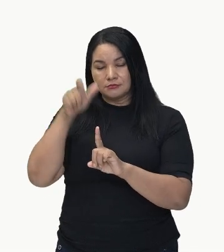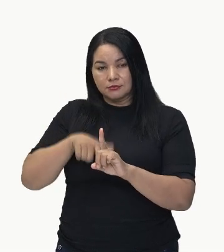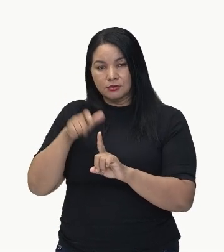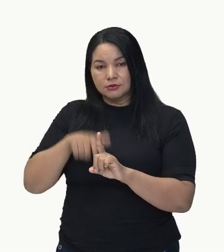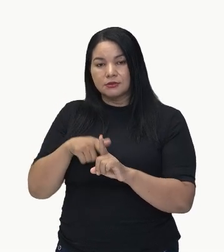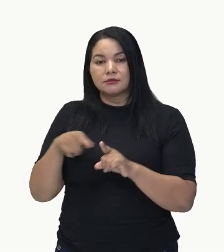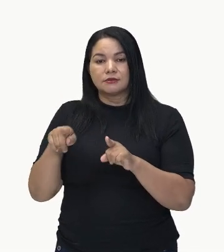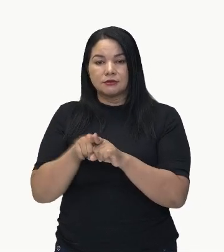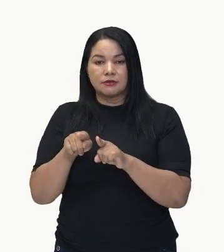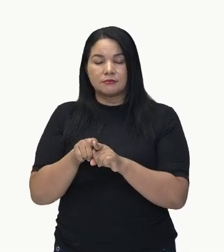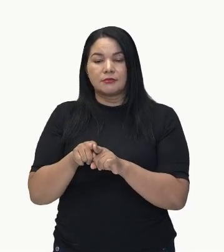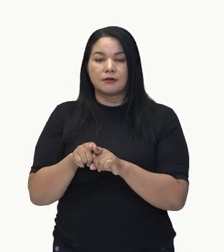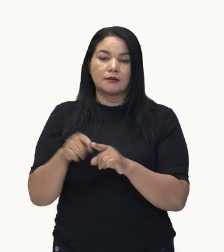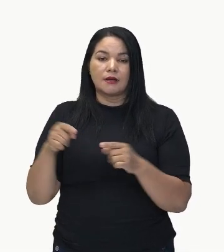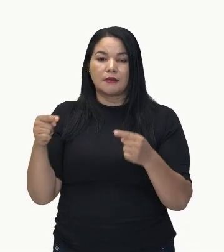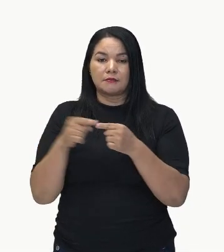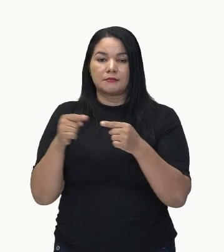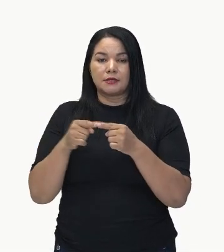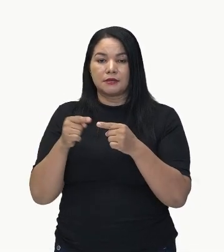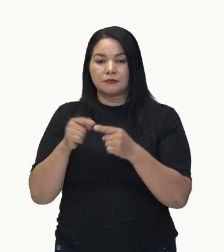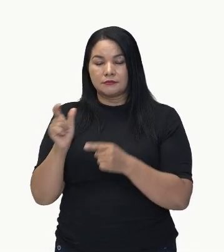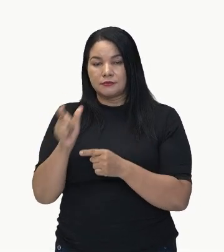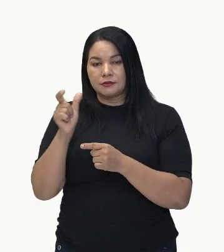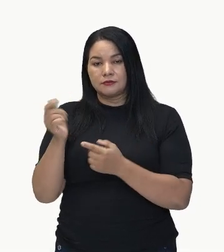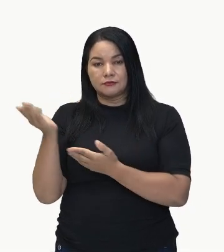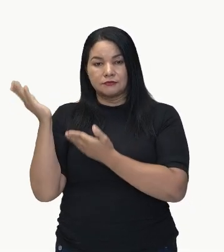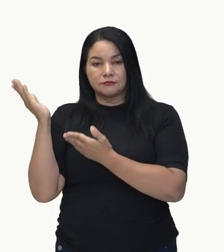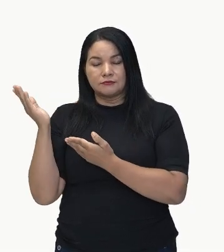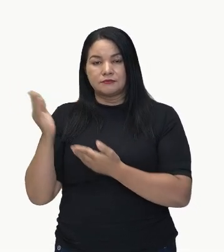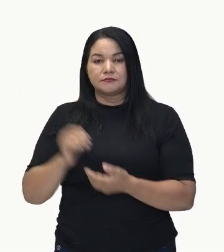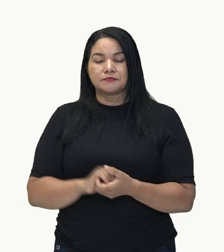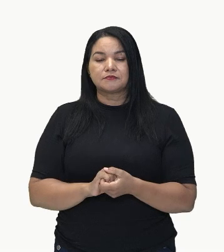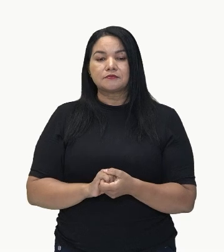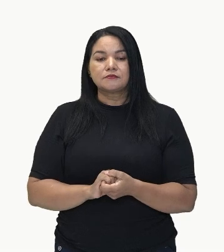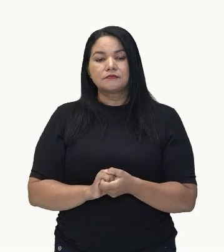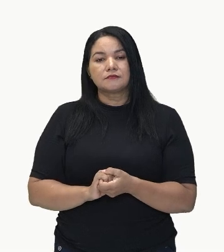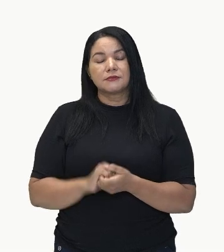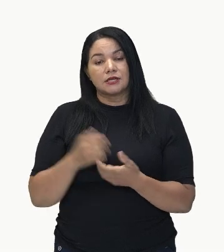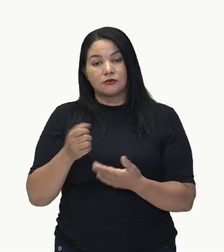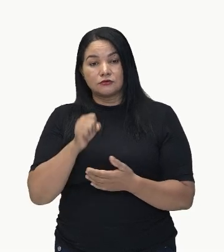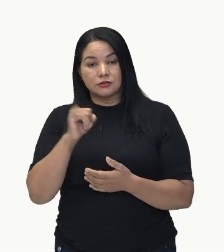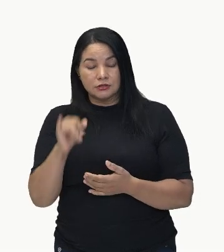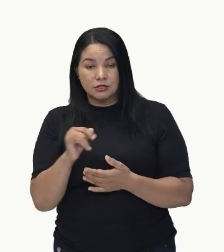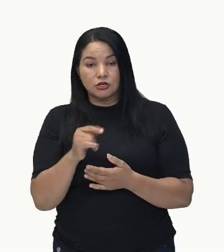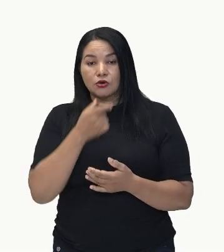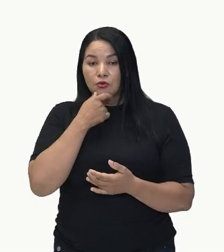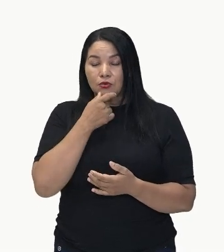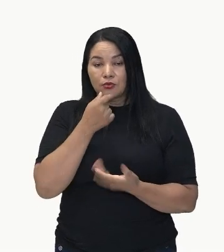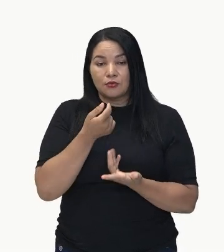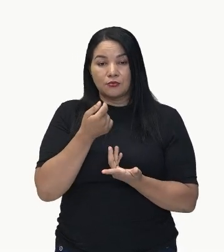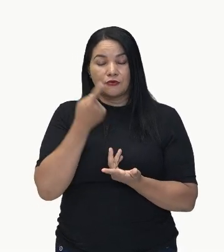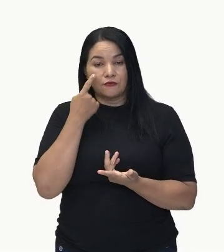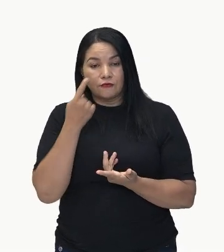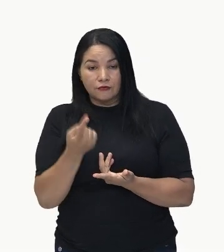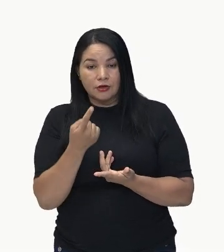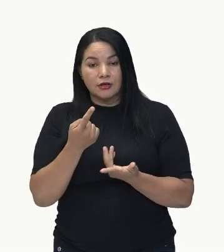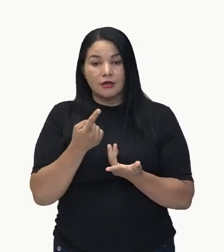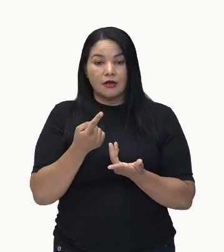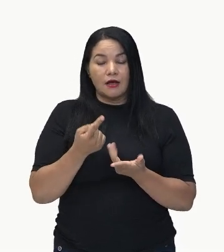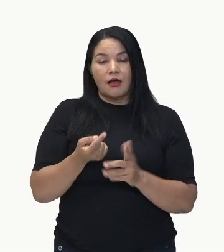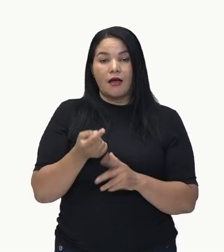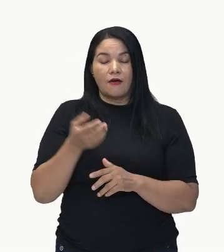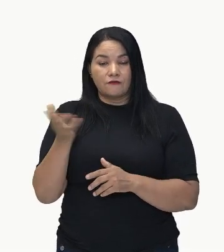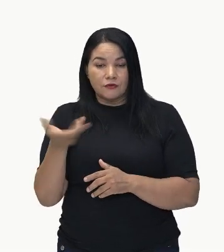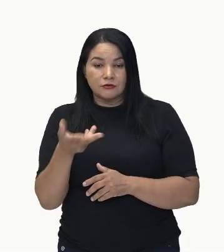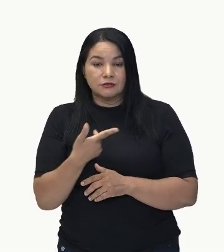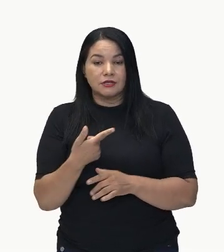aqui, se o Álvaro de Campos estava ali encantado pelo futuro, pela novidade da máquina da velocidade, aqui a gente